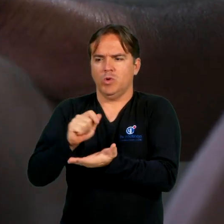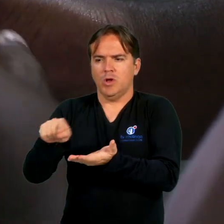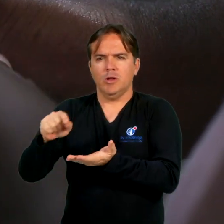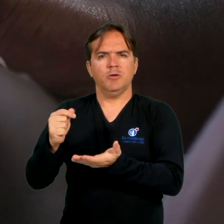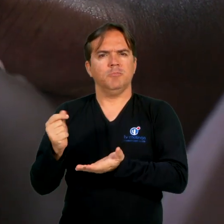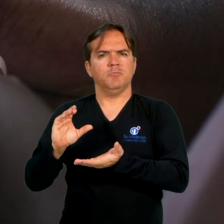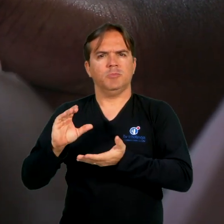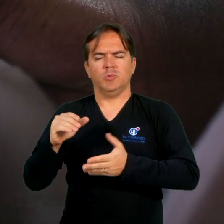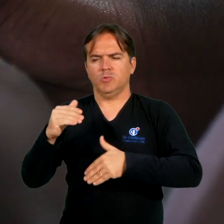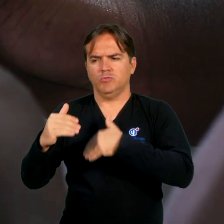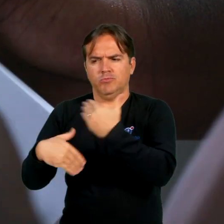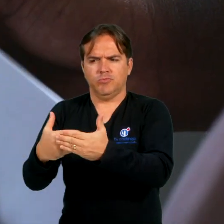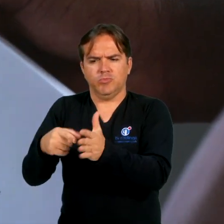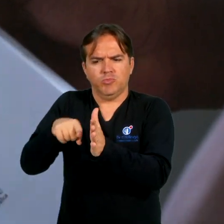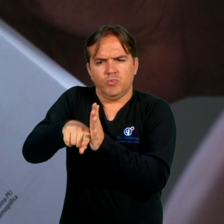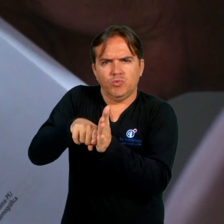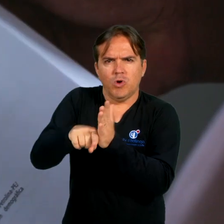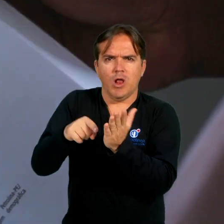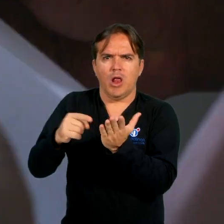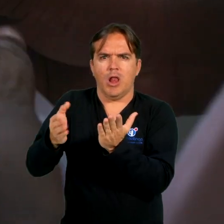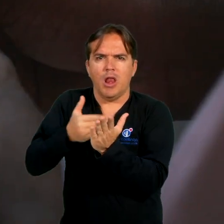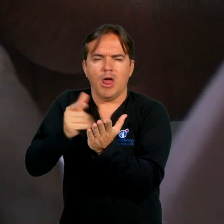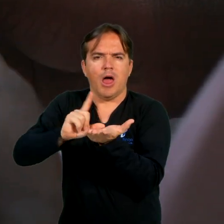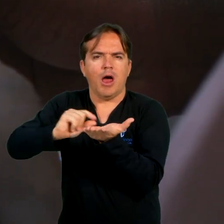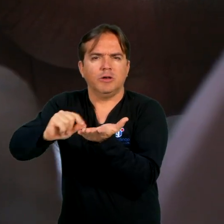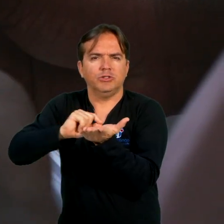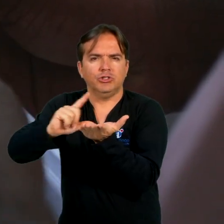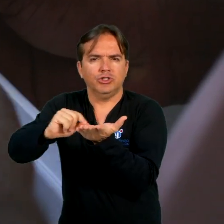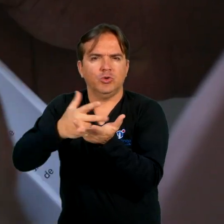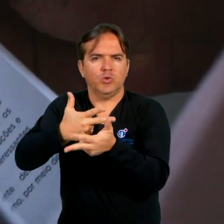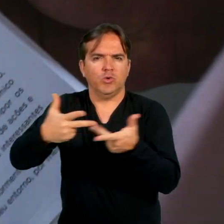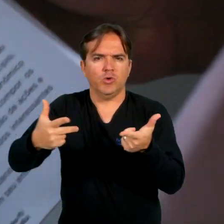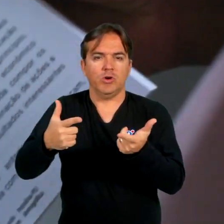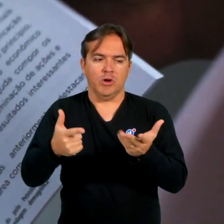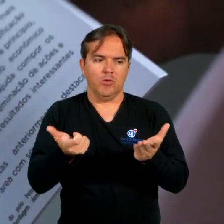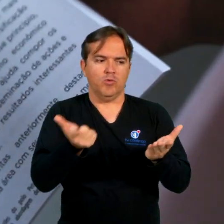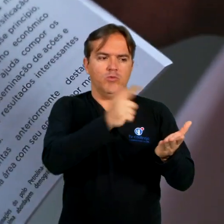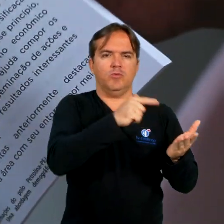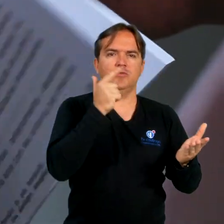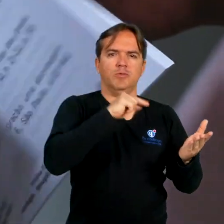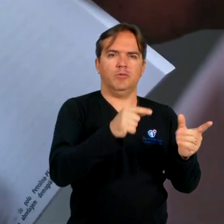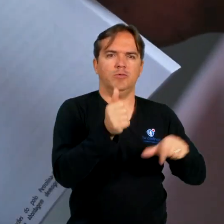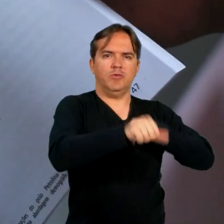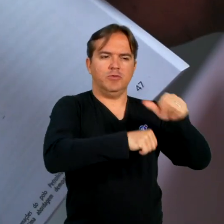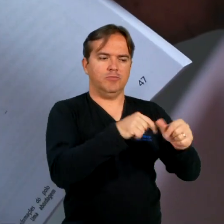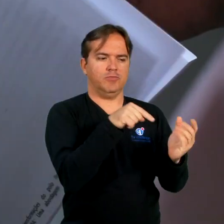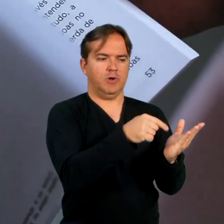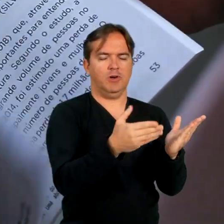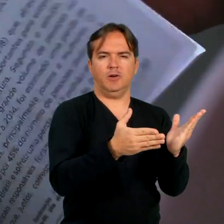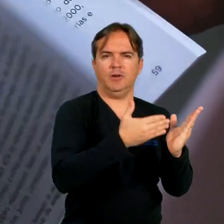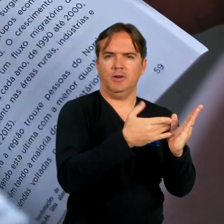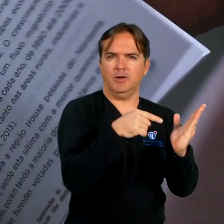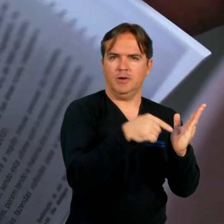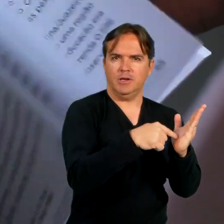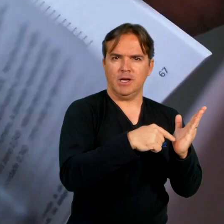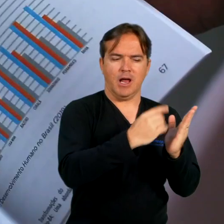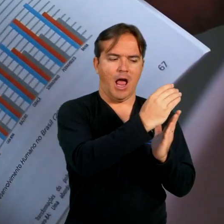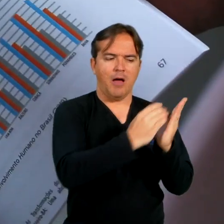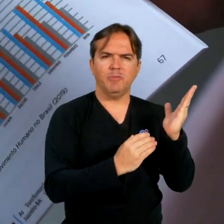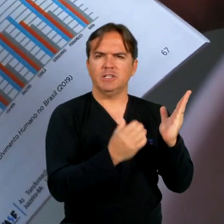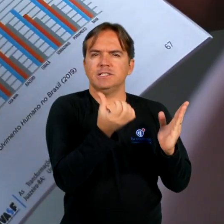e resultaram dos capítulos do livro. Esse livro tem 5 capítulos, envolve os temas